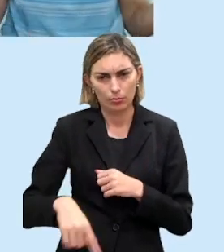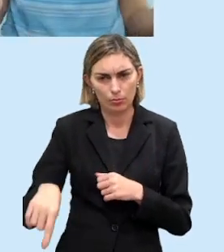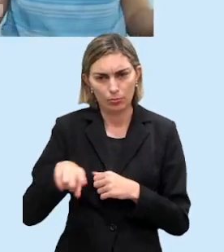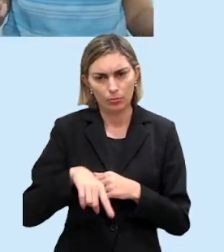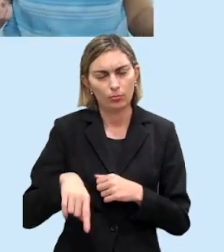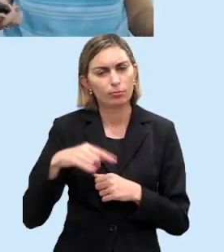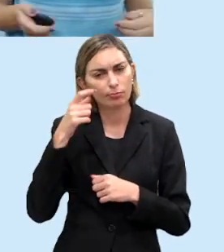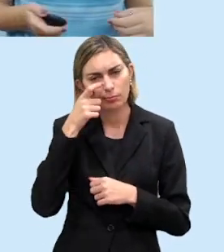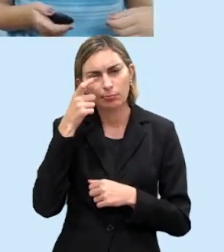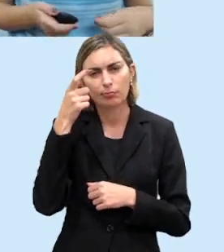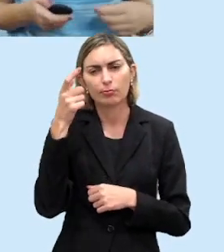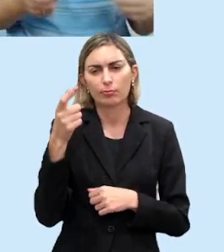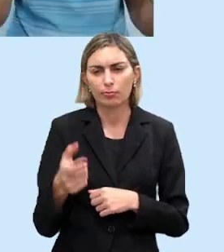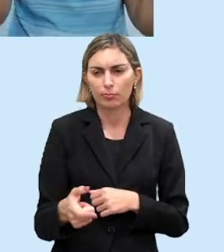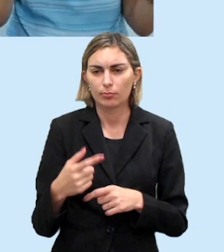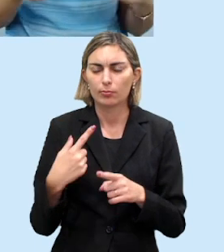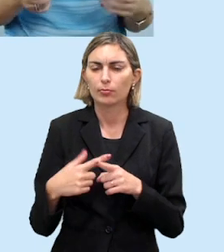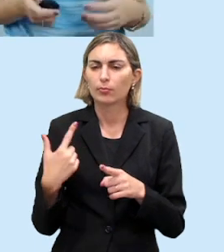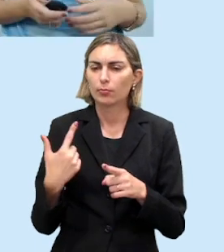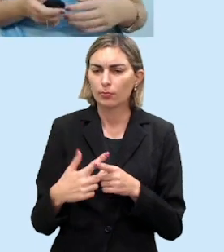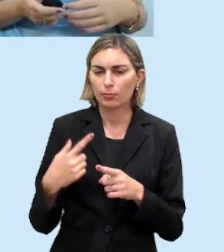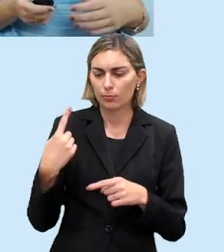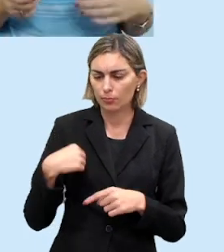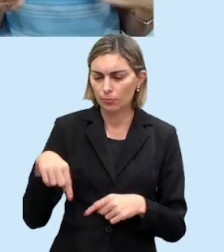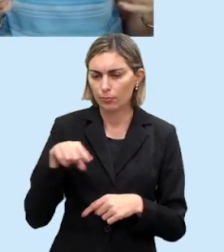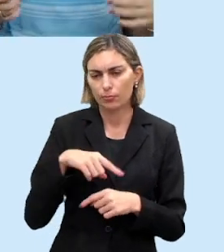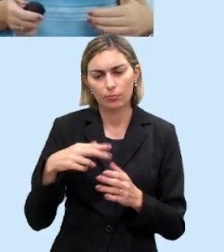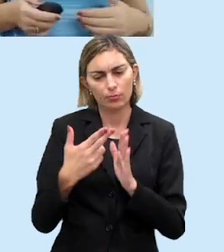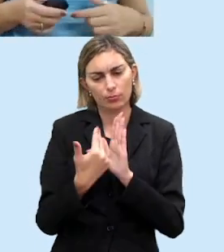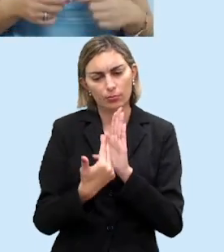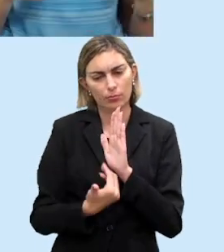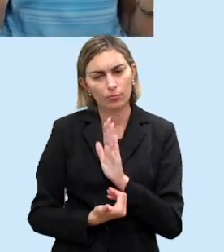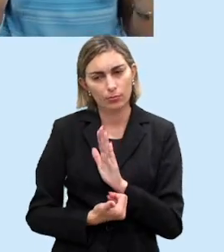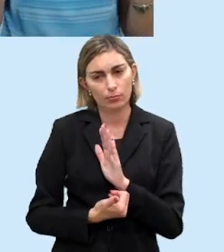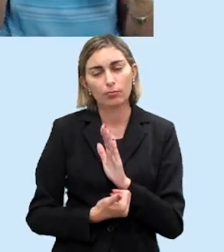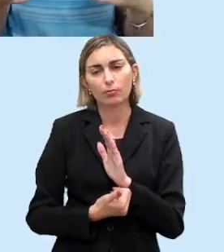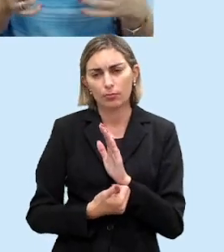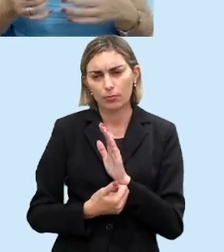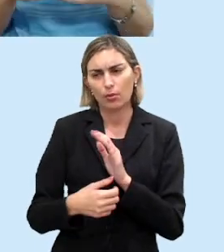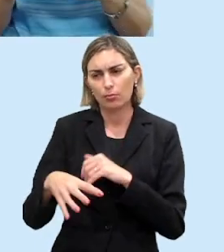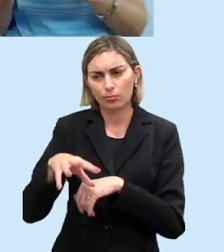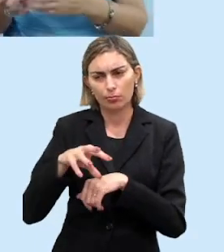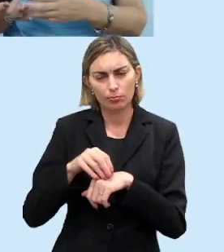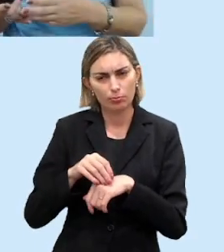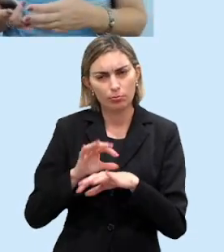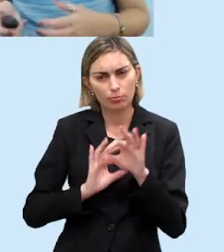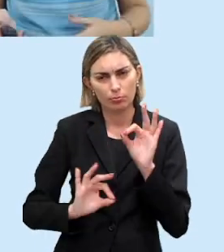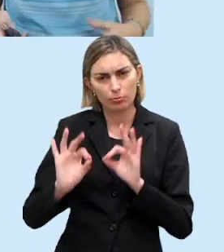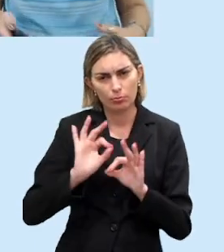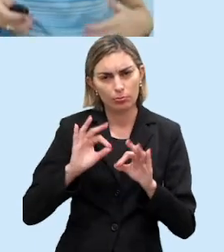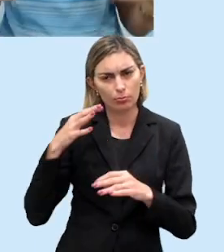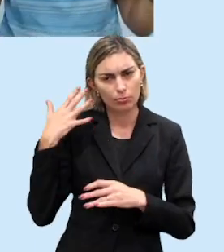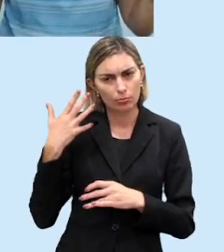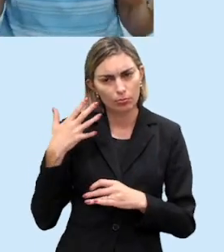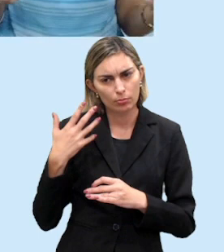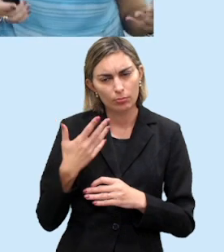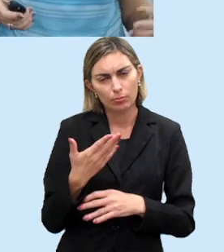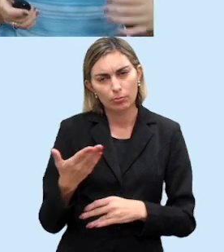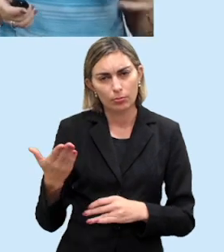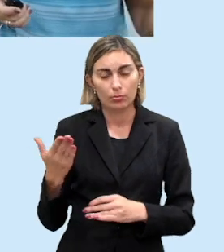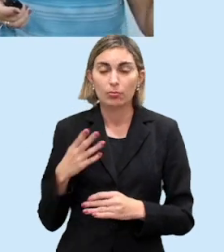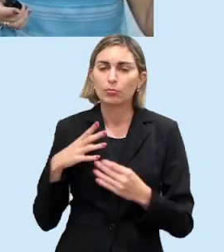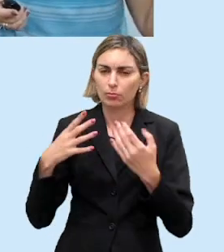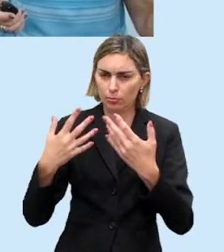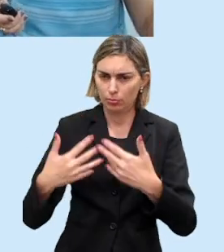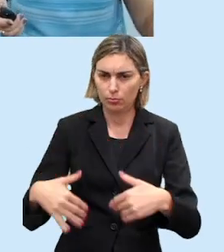muito interessante porque nós designers somos grandes construtores de discursos, não é?